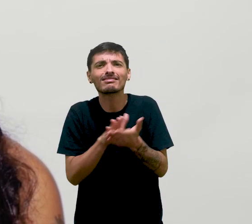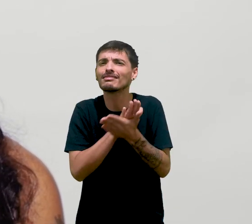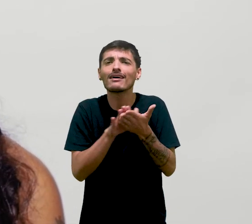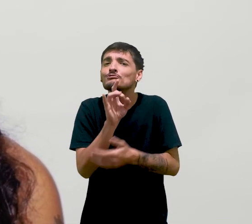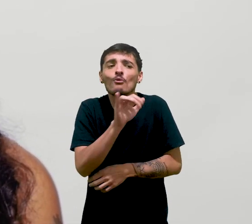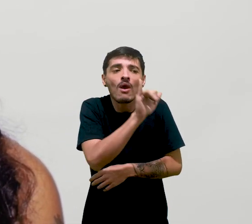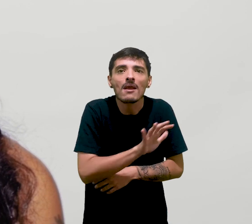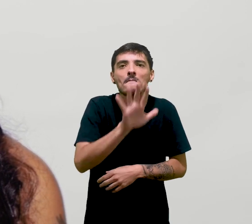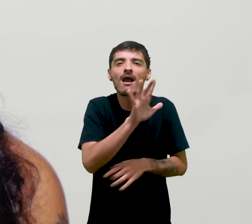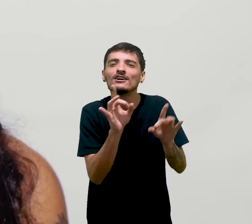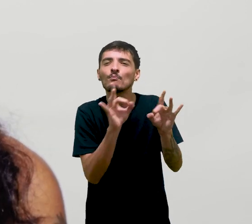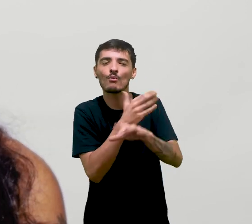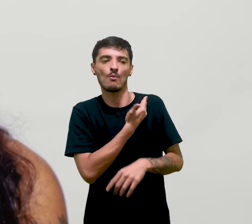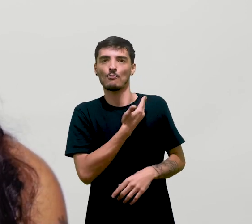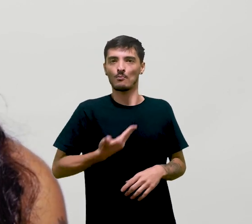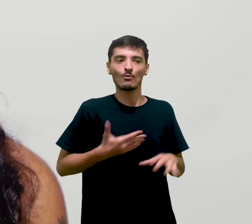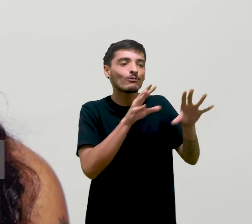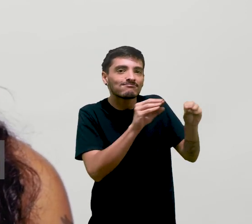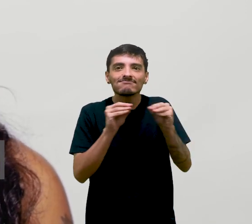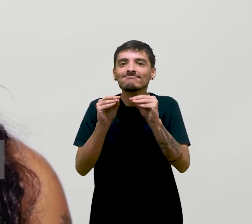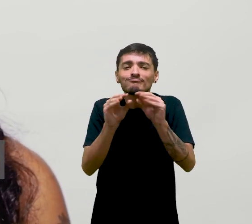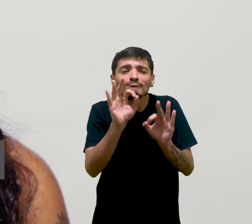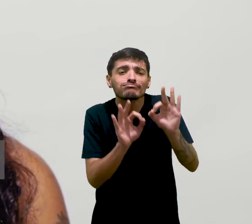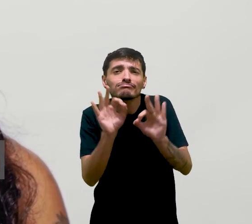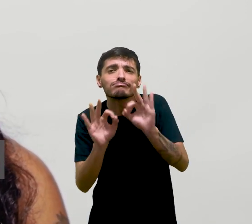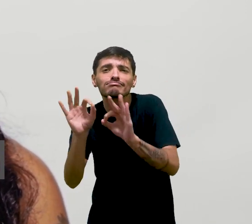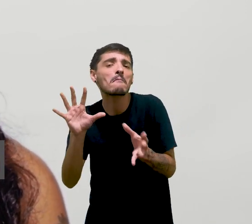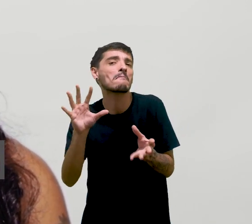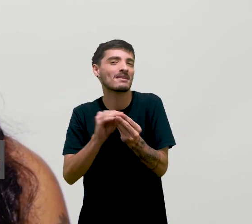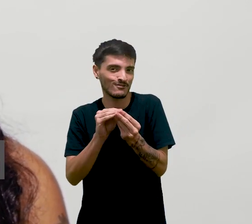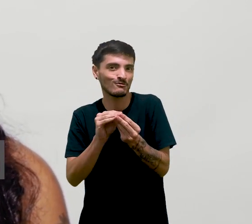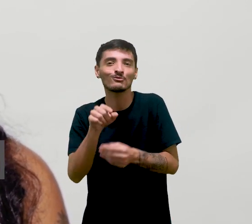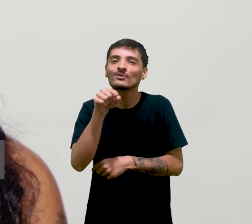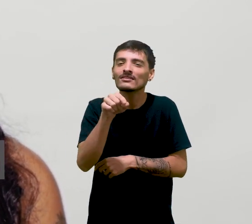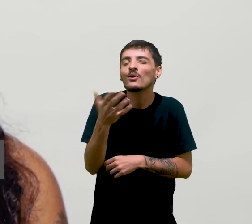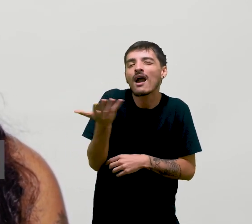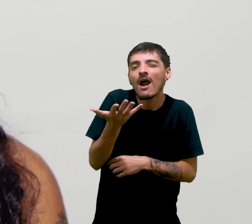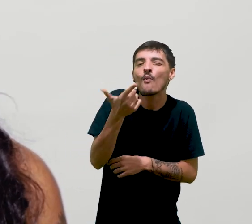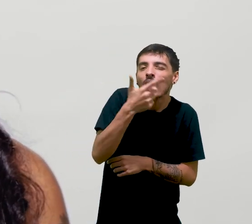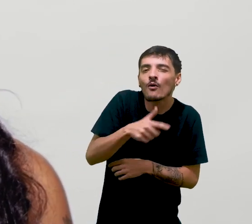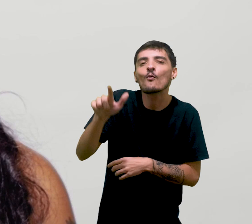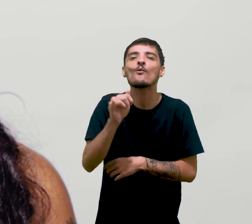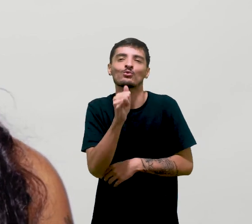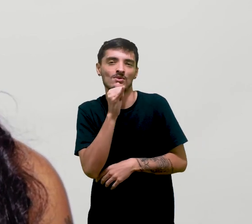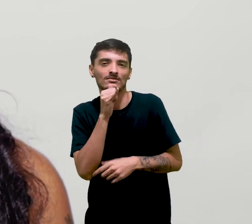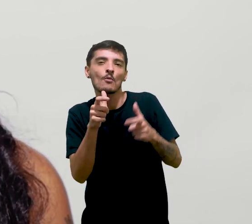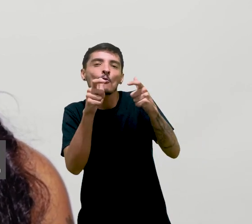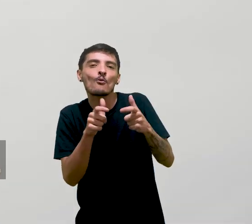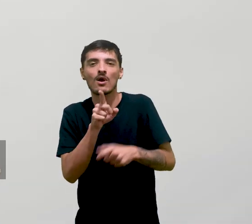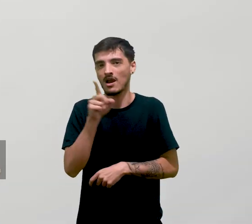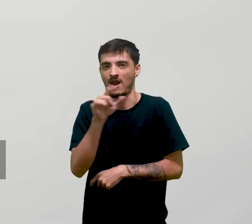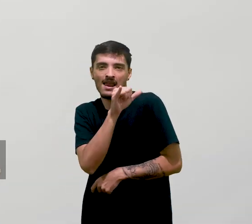E outra coisa, repito, não usaram a câmera. Foram lá, pegaram uma imagem já pronta em domínio público e fizeram seu vídeo